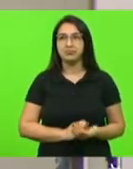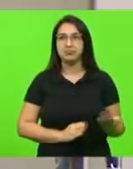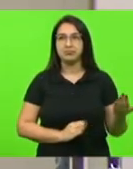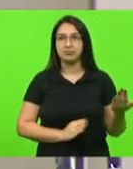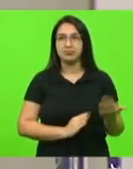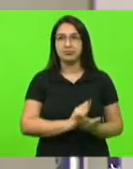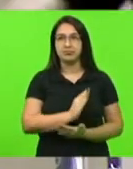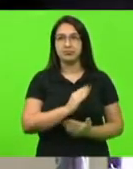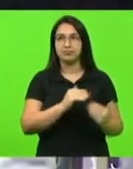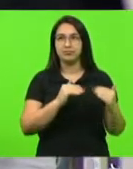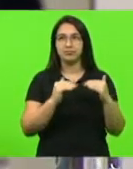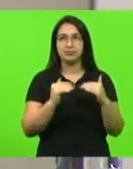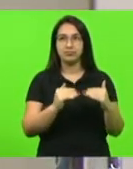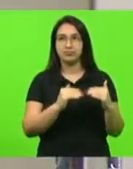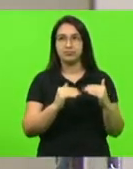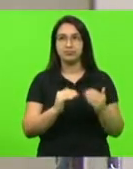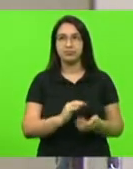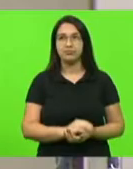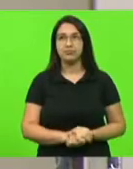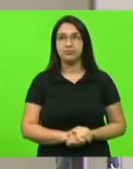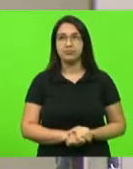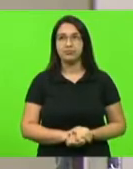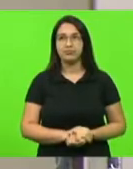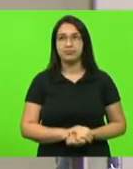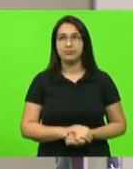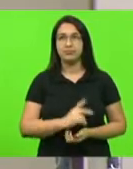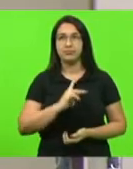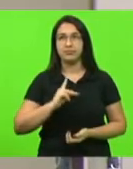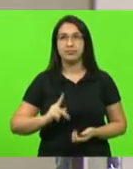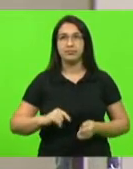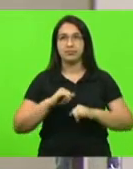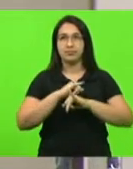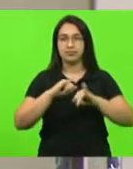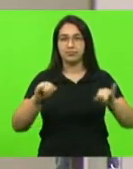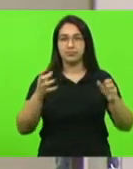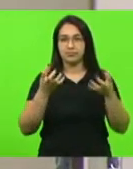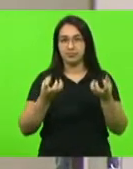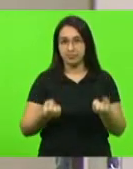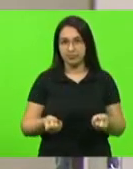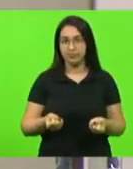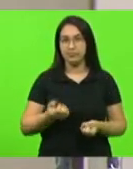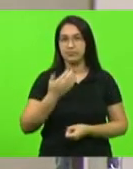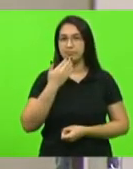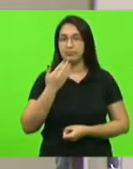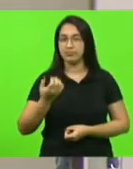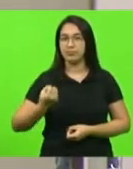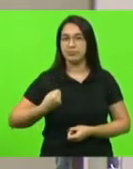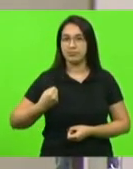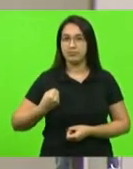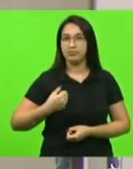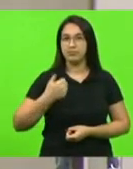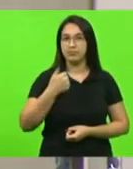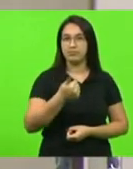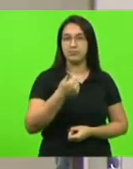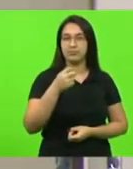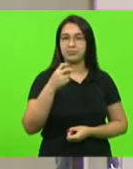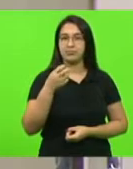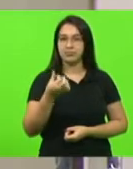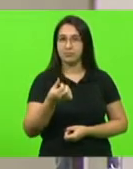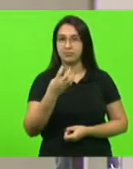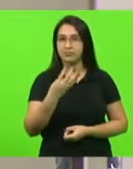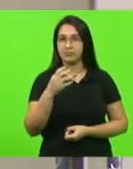aprovado por unanimidade esta presidência comunica que defere os seguintes requerimentos requerimentos 1648 a